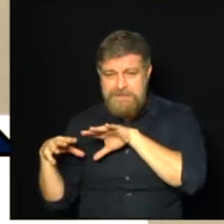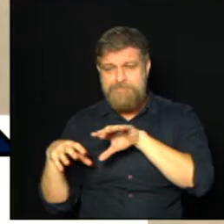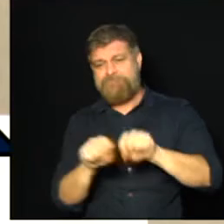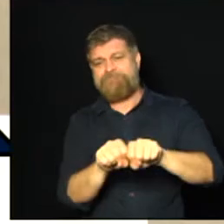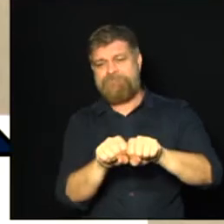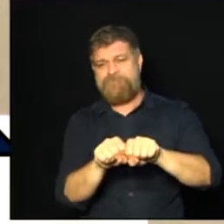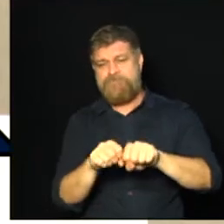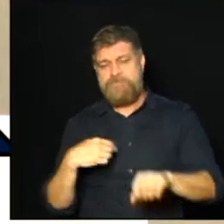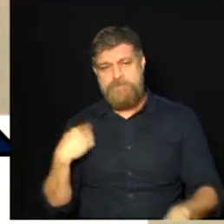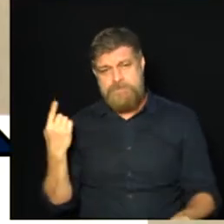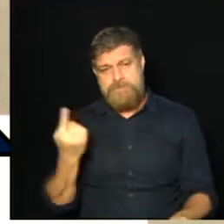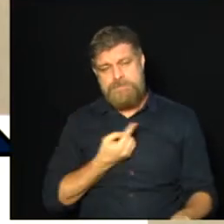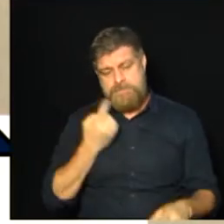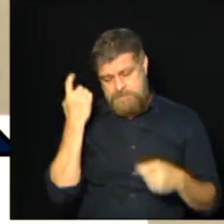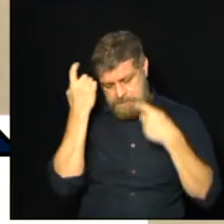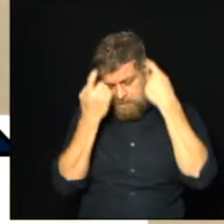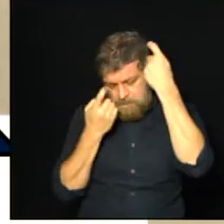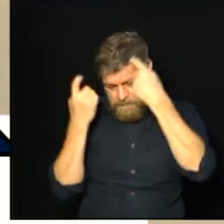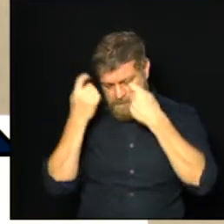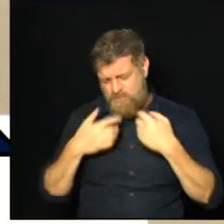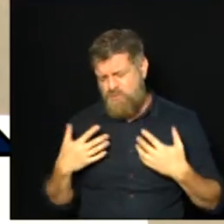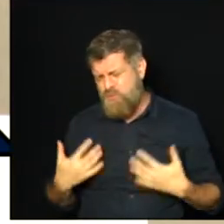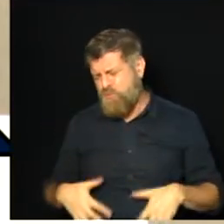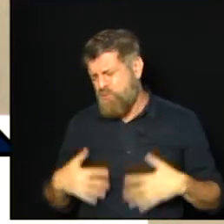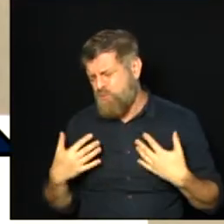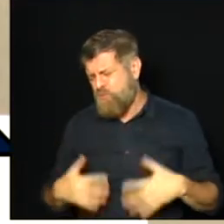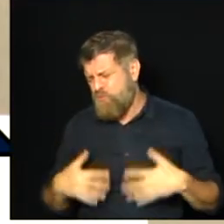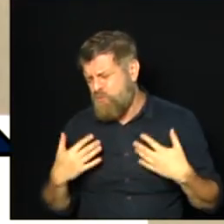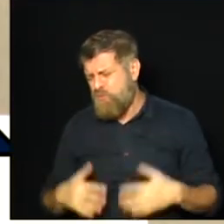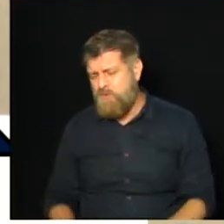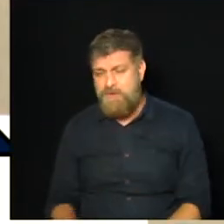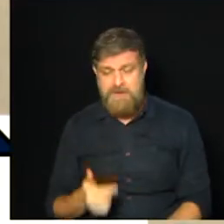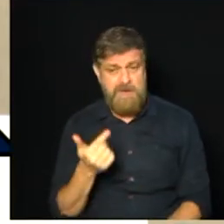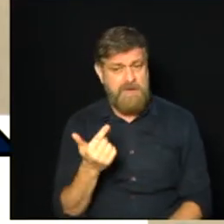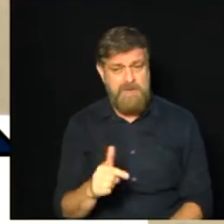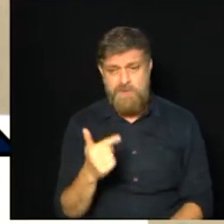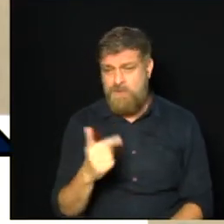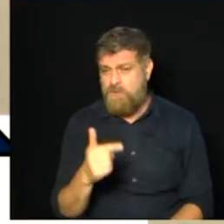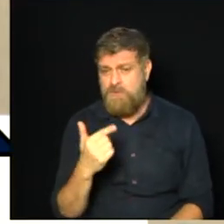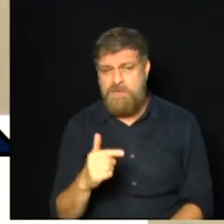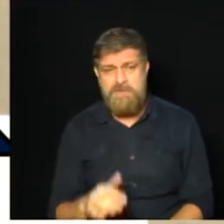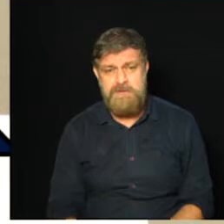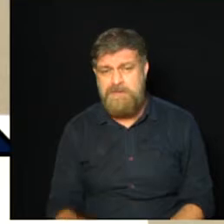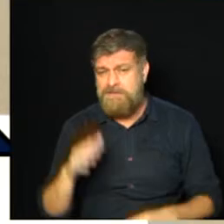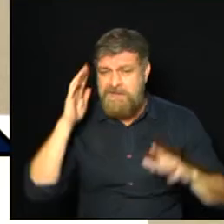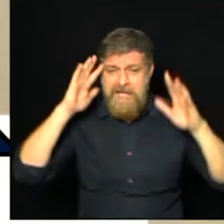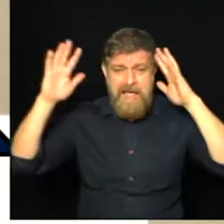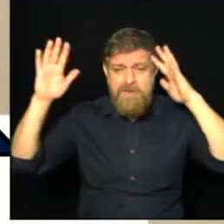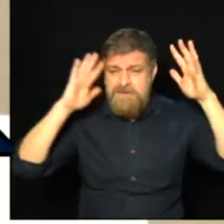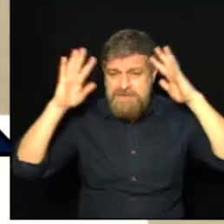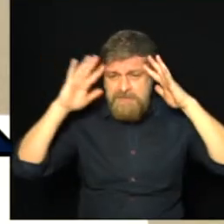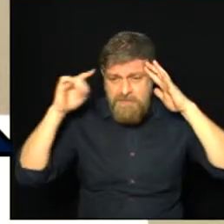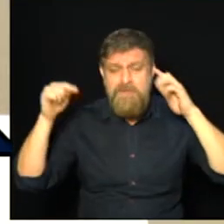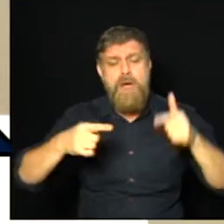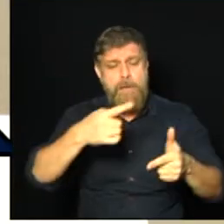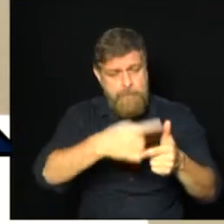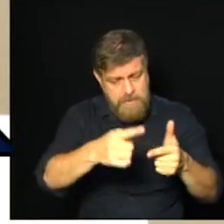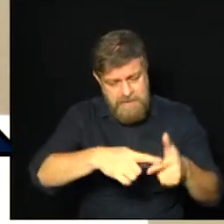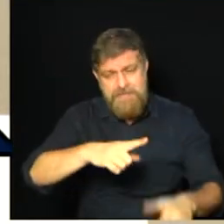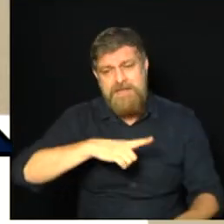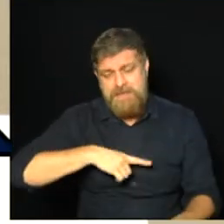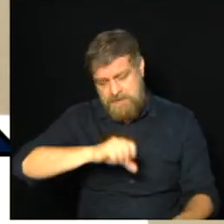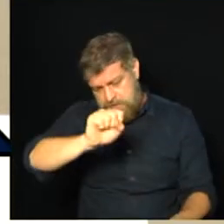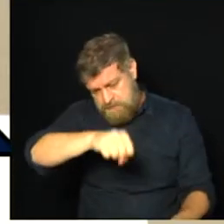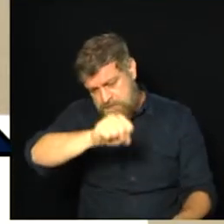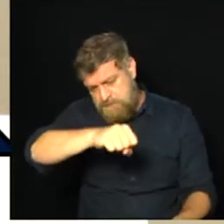nós nos preocupamos muito com isso. Eu não tenho aqui nenhuma nenhuma ilusão que existe um problema na questão dos médicos.